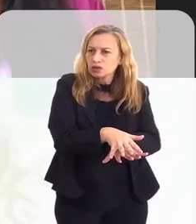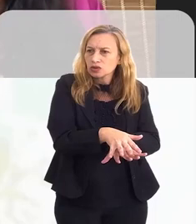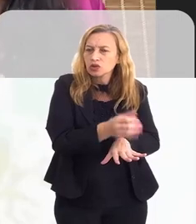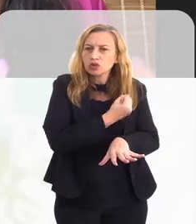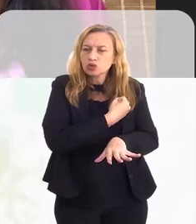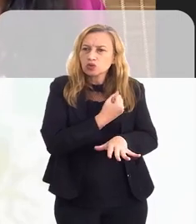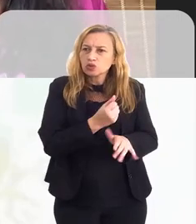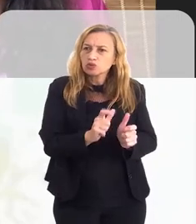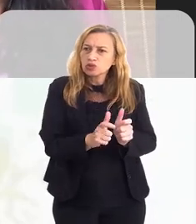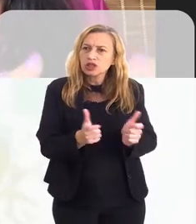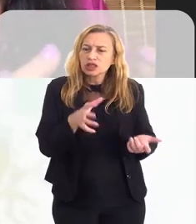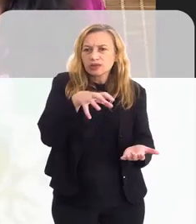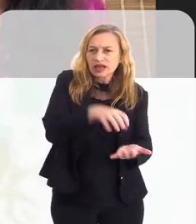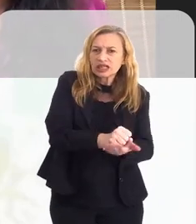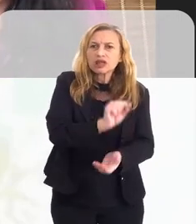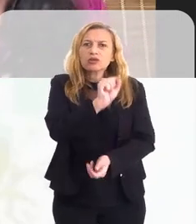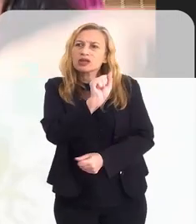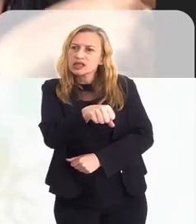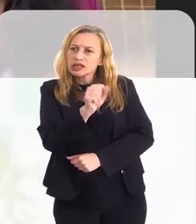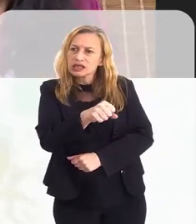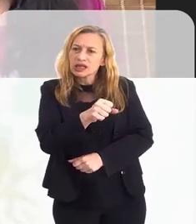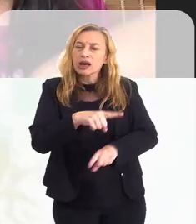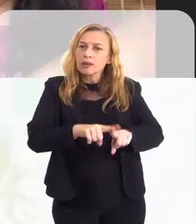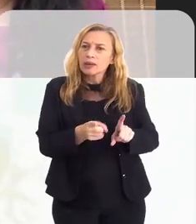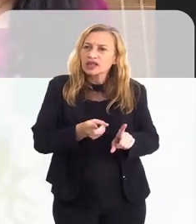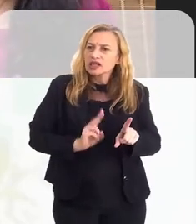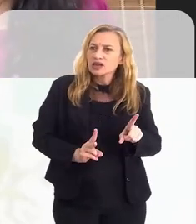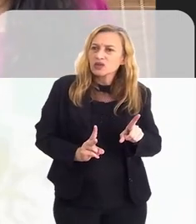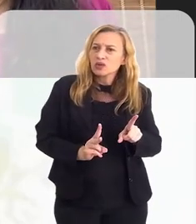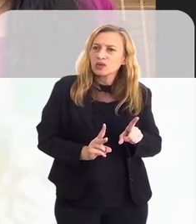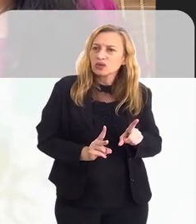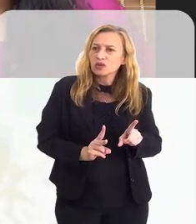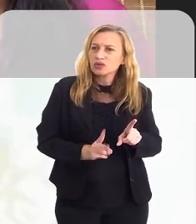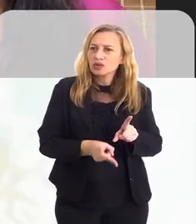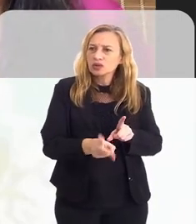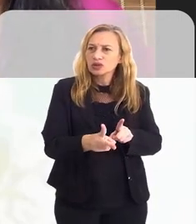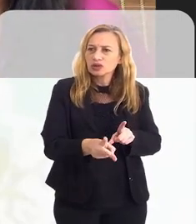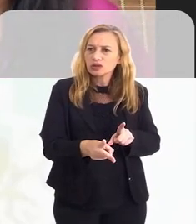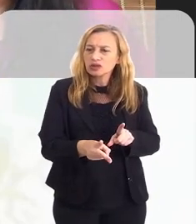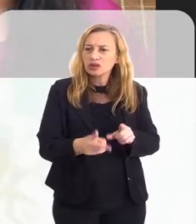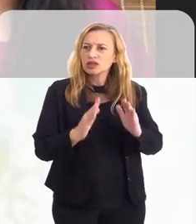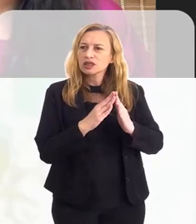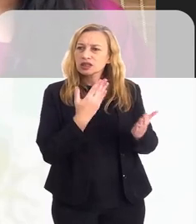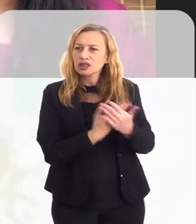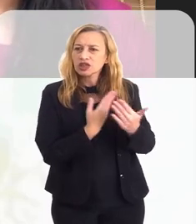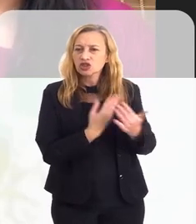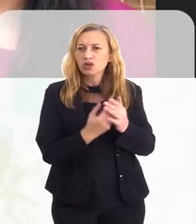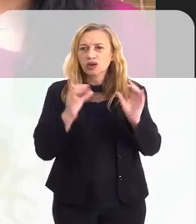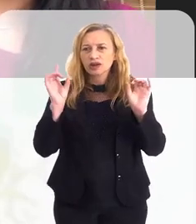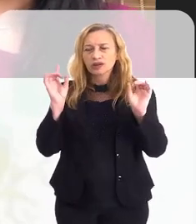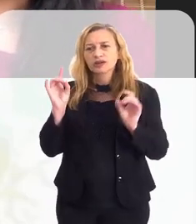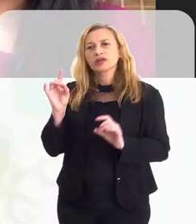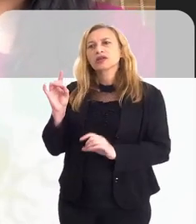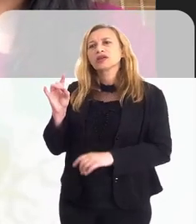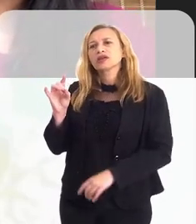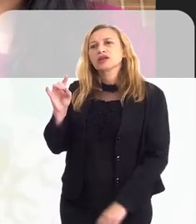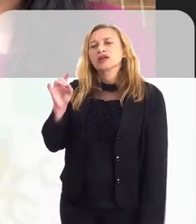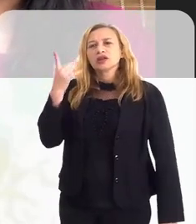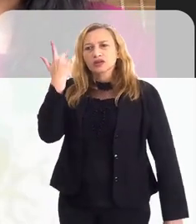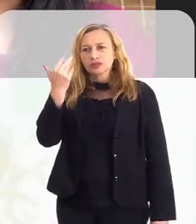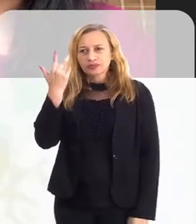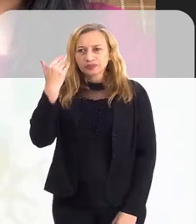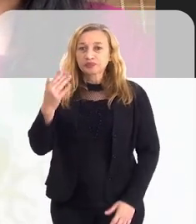seja, para o aumento de número de matrícula, e sim, mas que ele permaneça na rede regular.